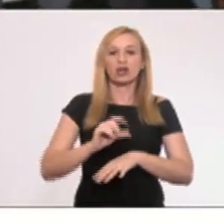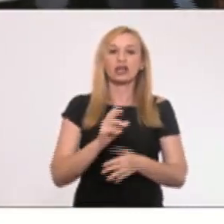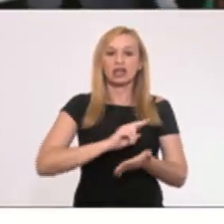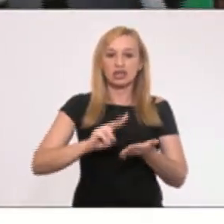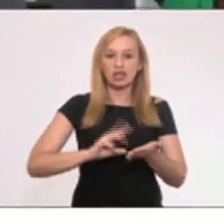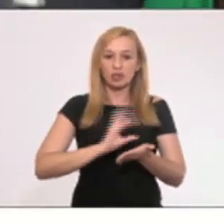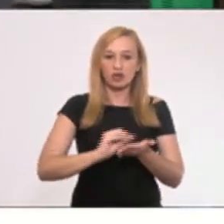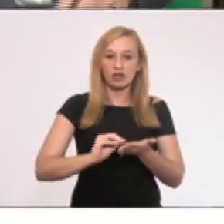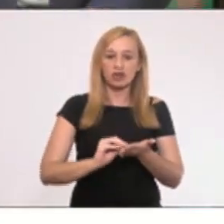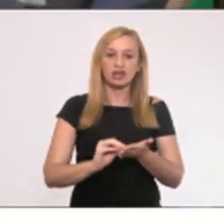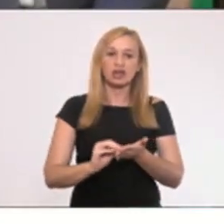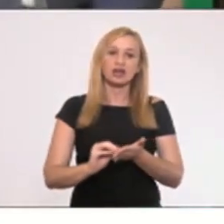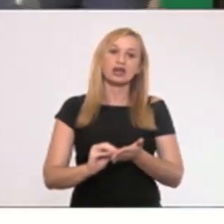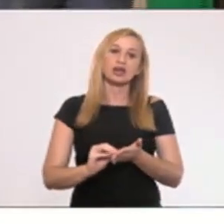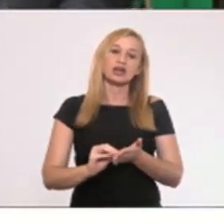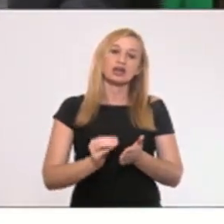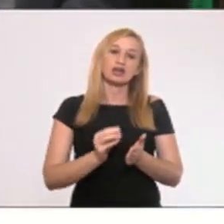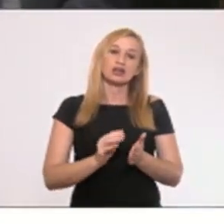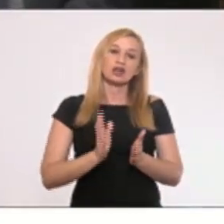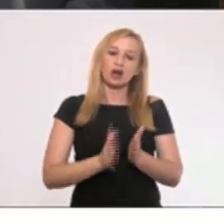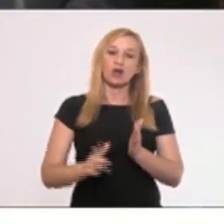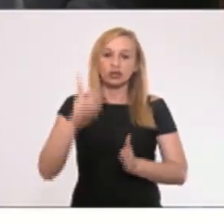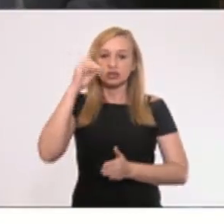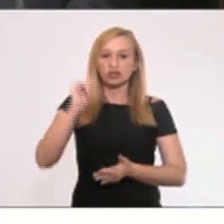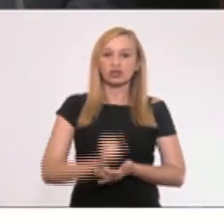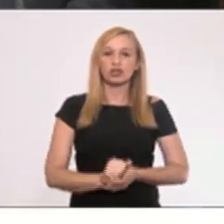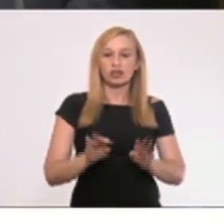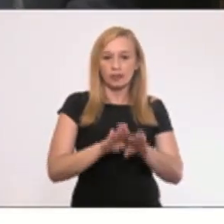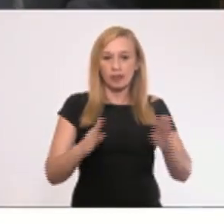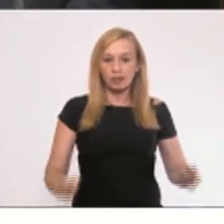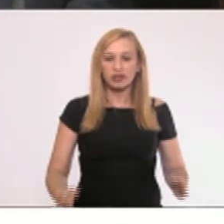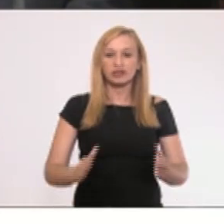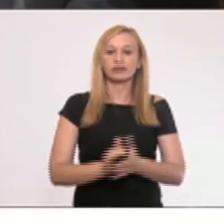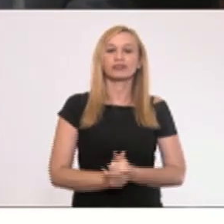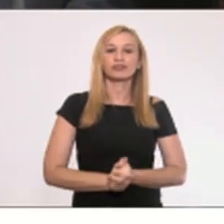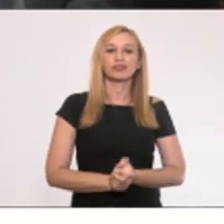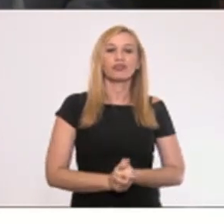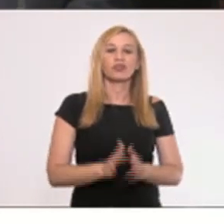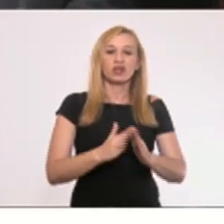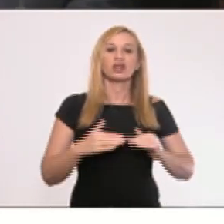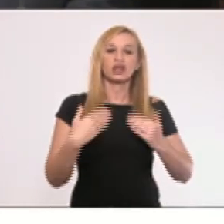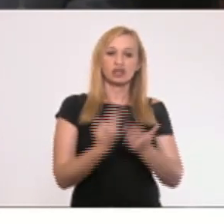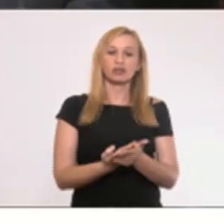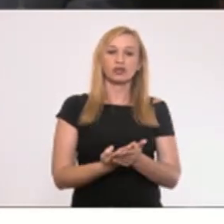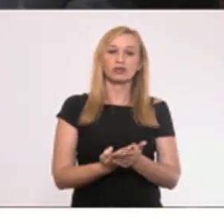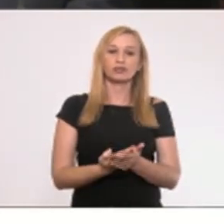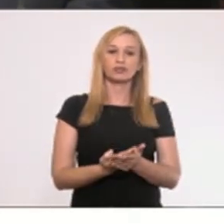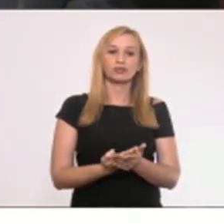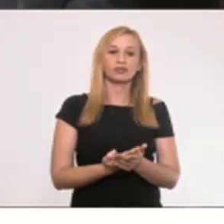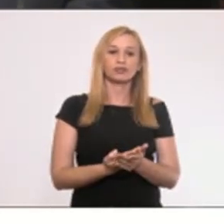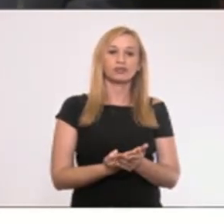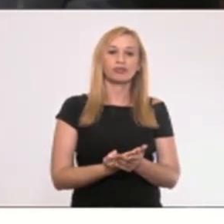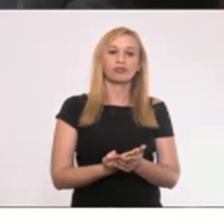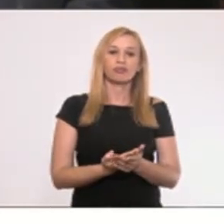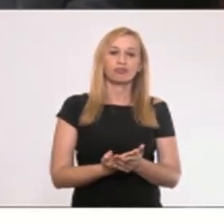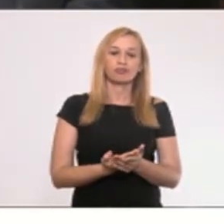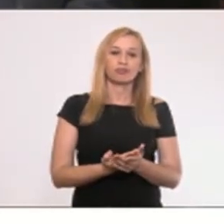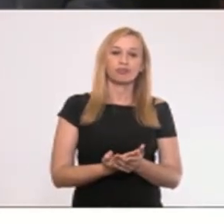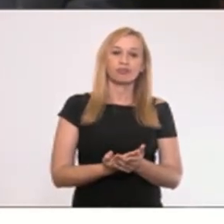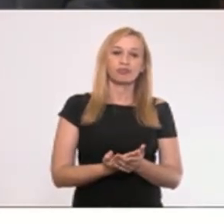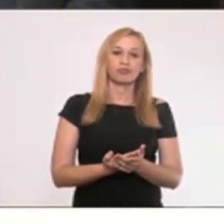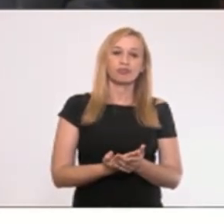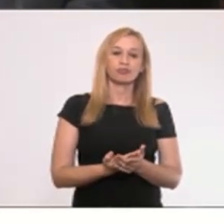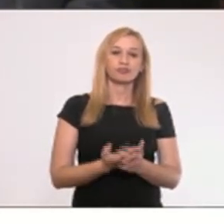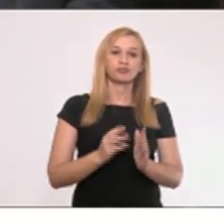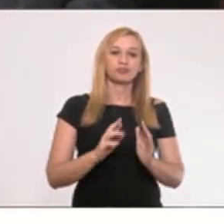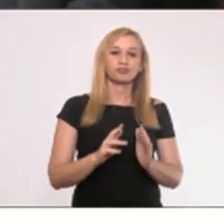Lida e aprovada a ata, passa-se a ordem do dia. Há sobre a mesa, requerimento, requer na forma